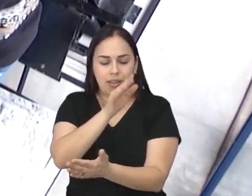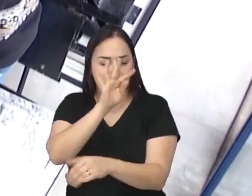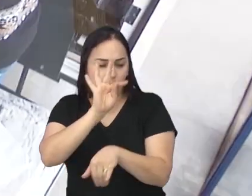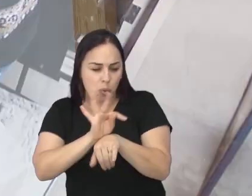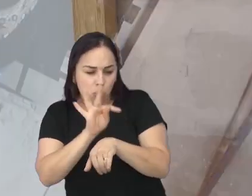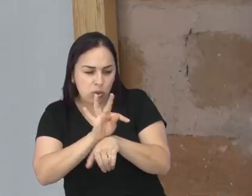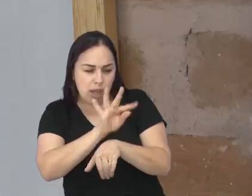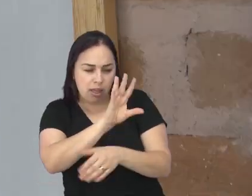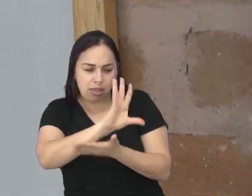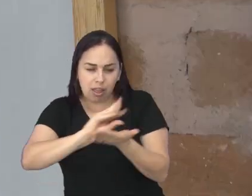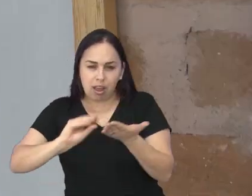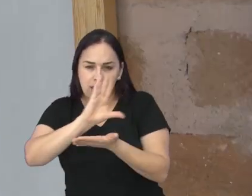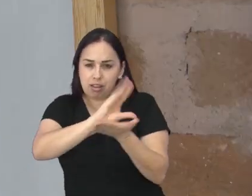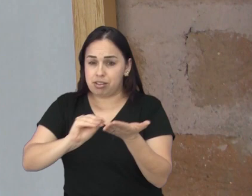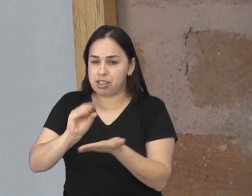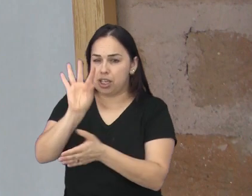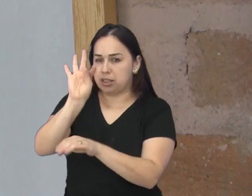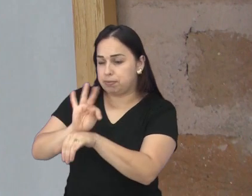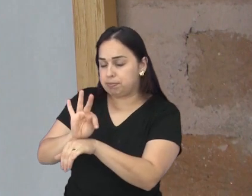técnicas